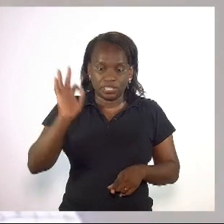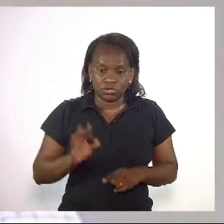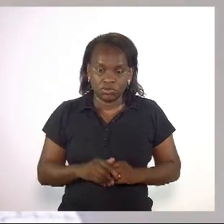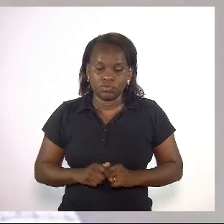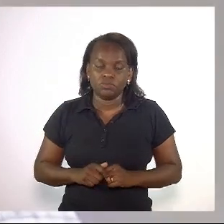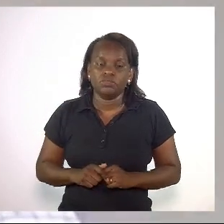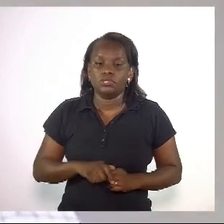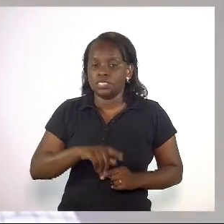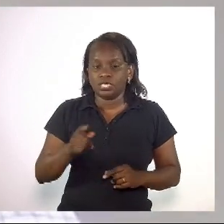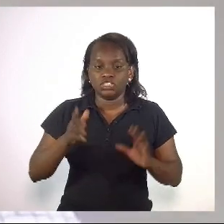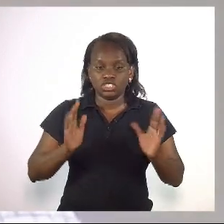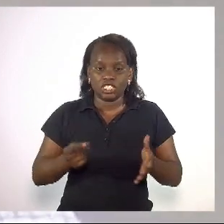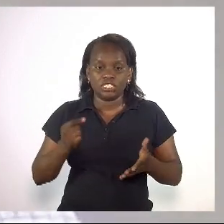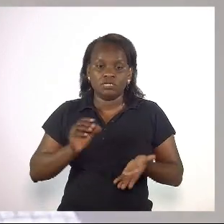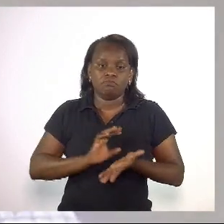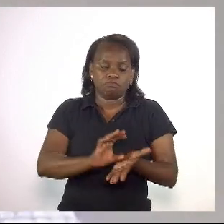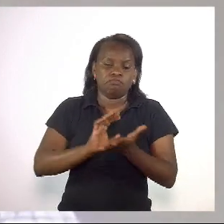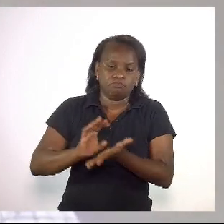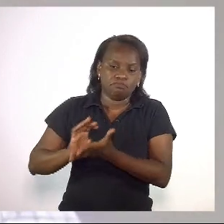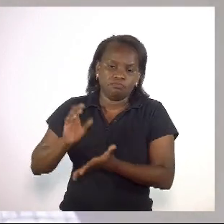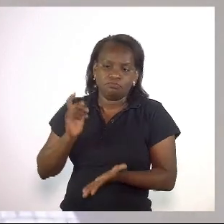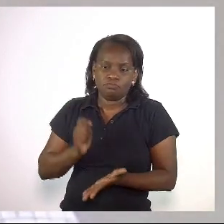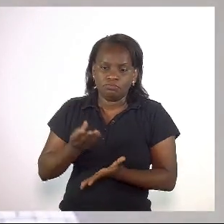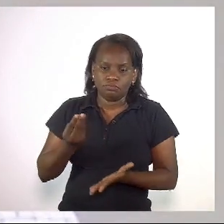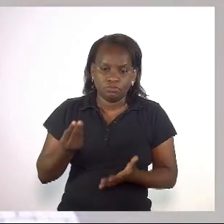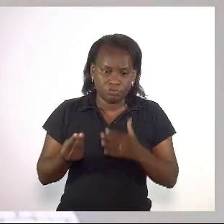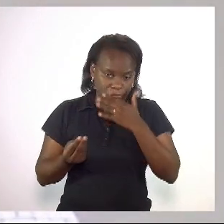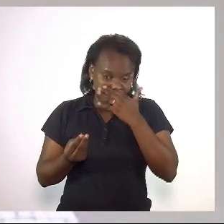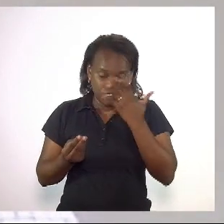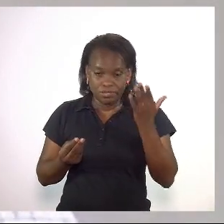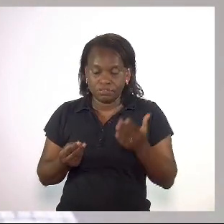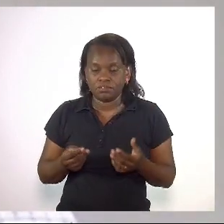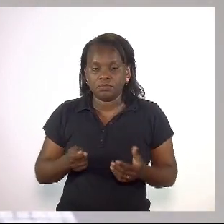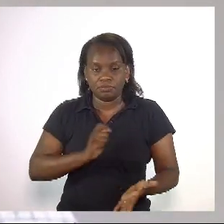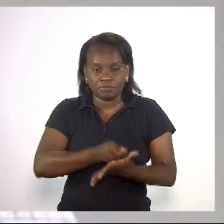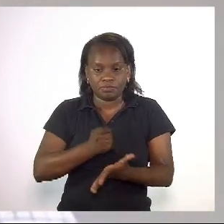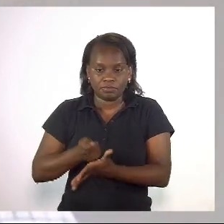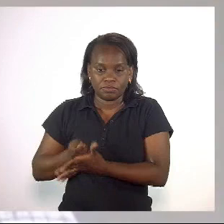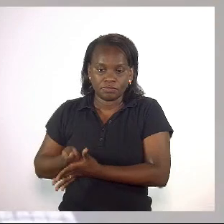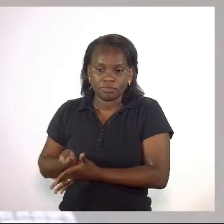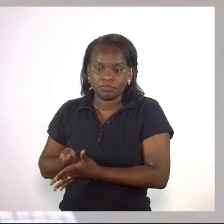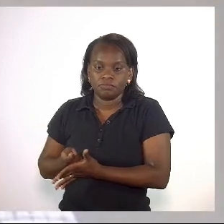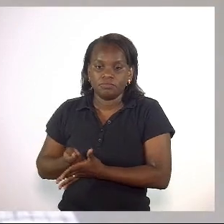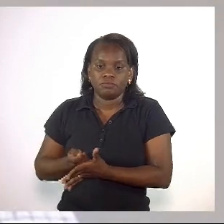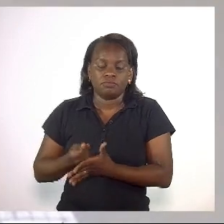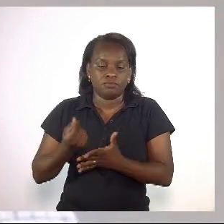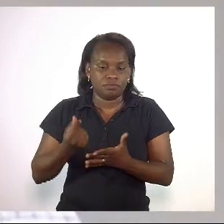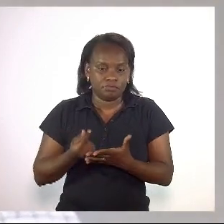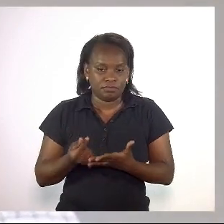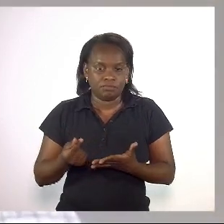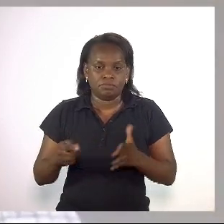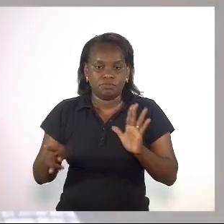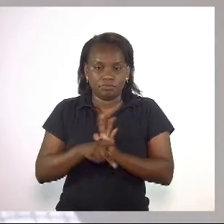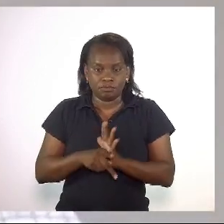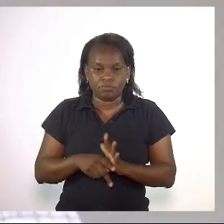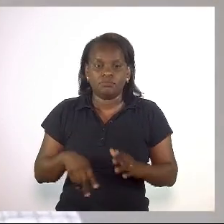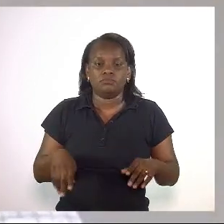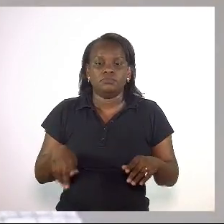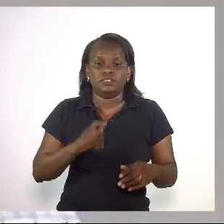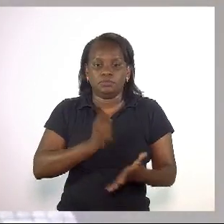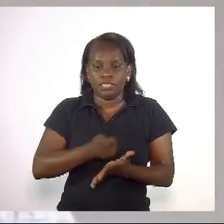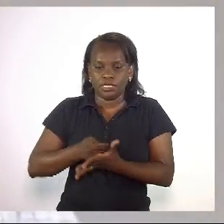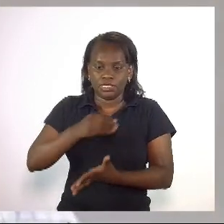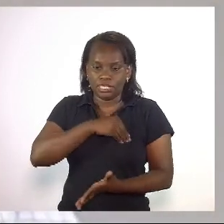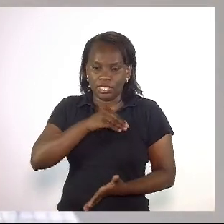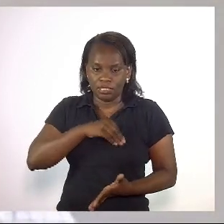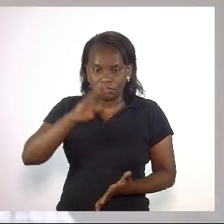Eles ajudaram em muito a execução financeira e a execução do pagamento de